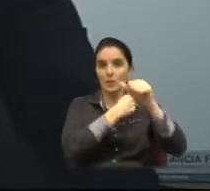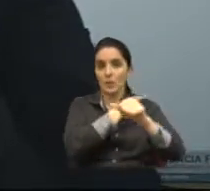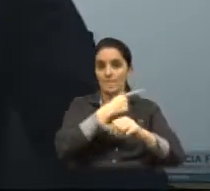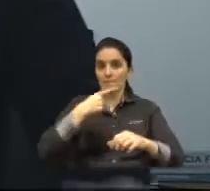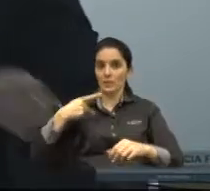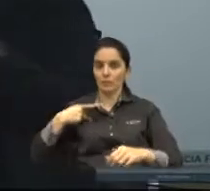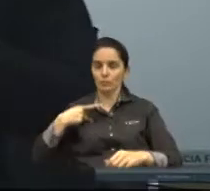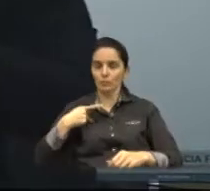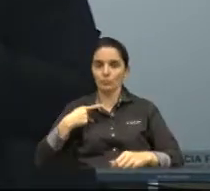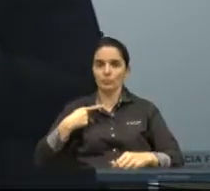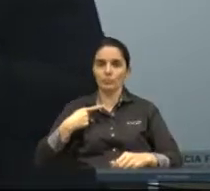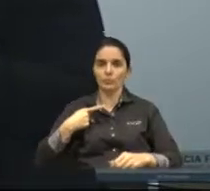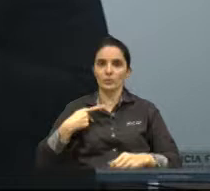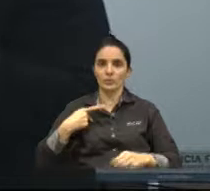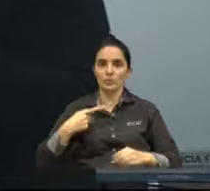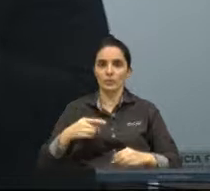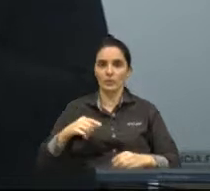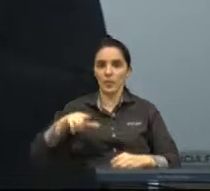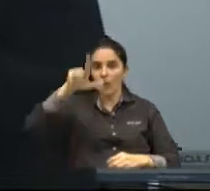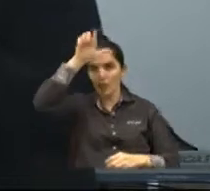igreja, ela